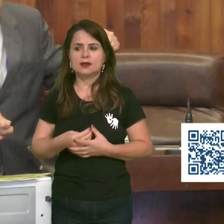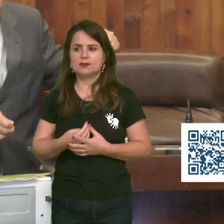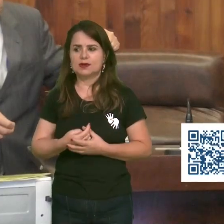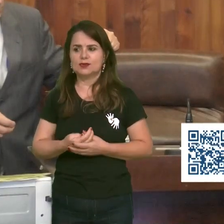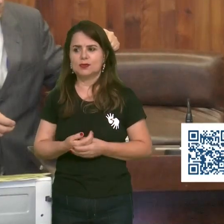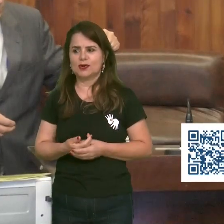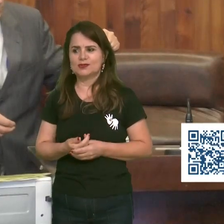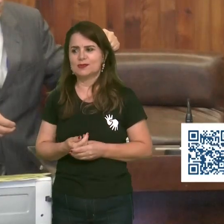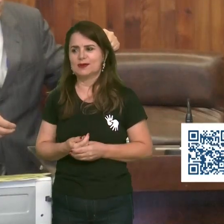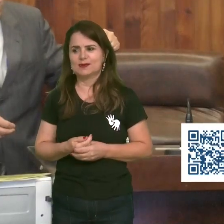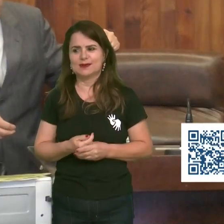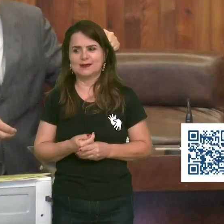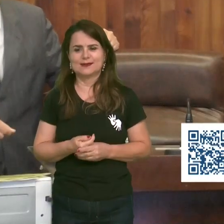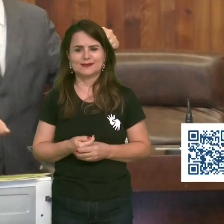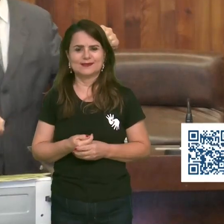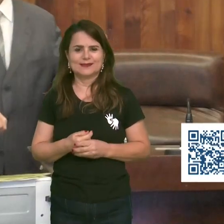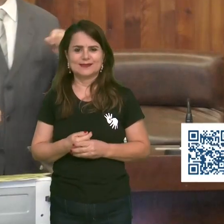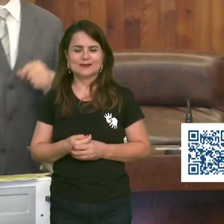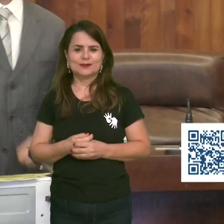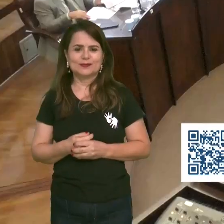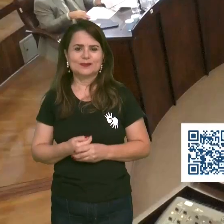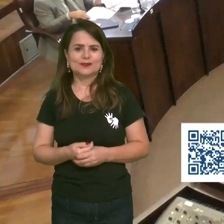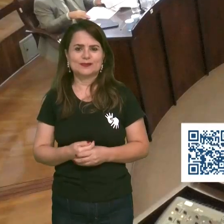discussão de seu requerimento